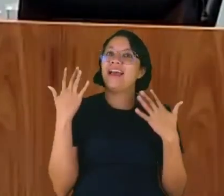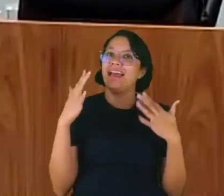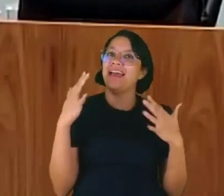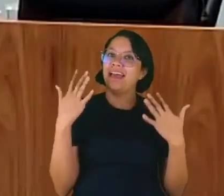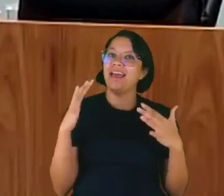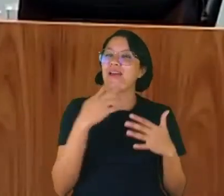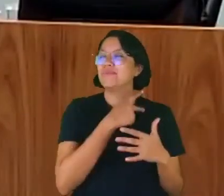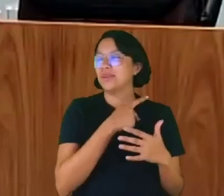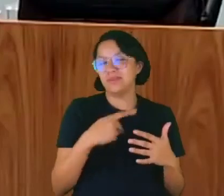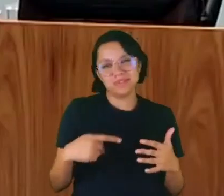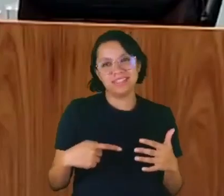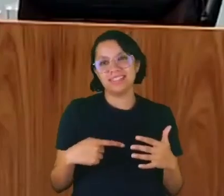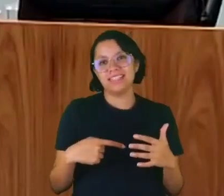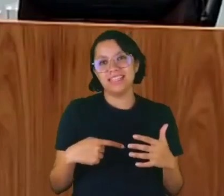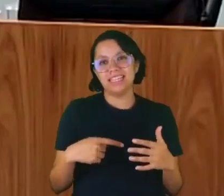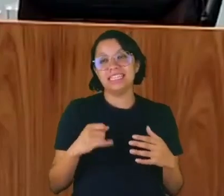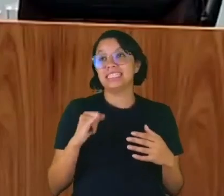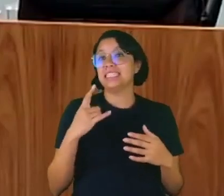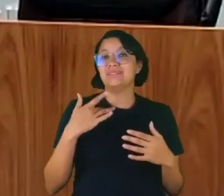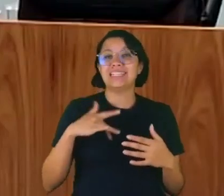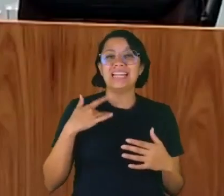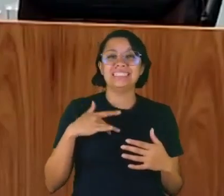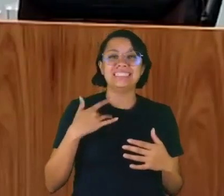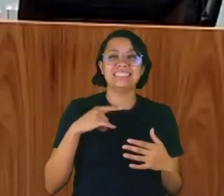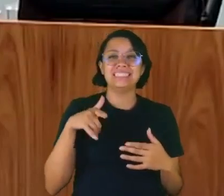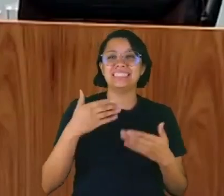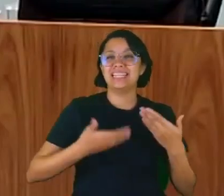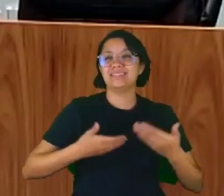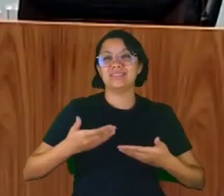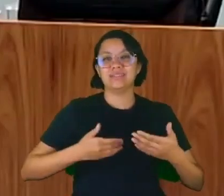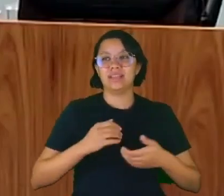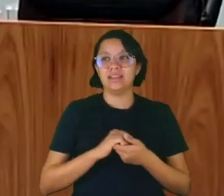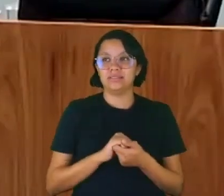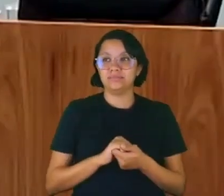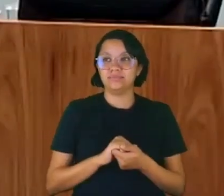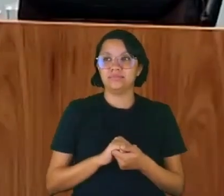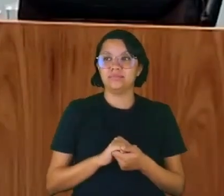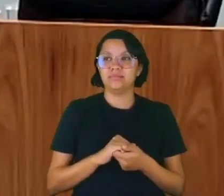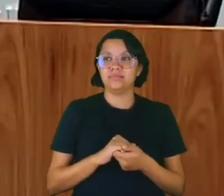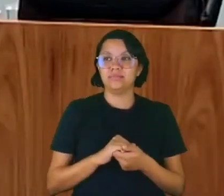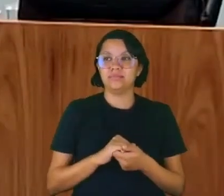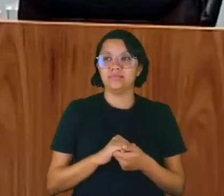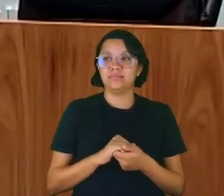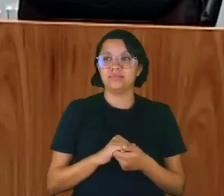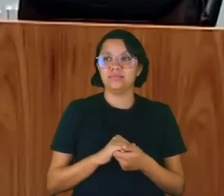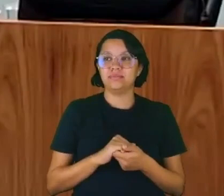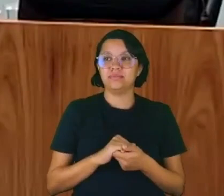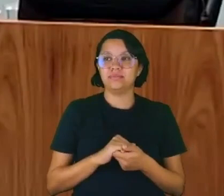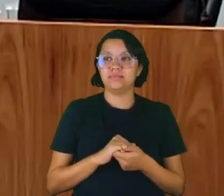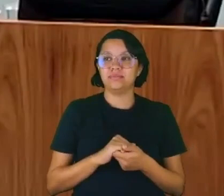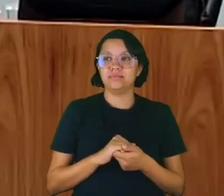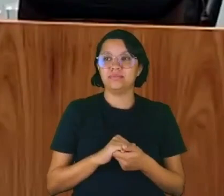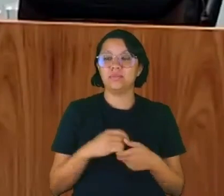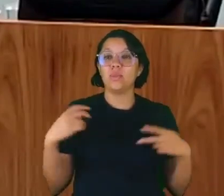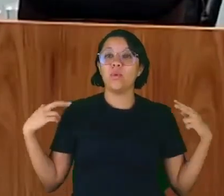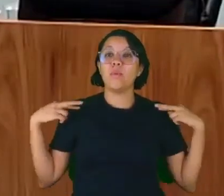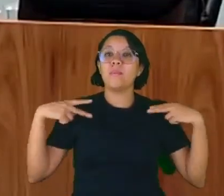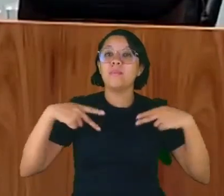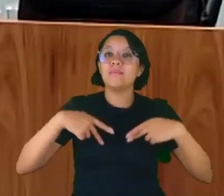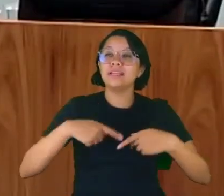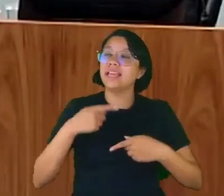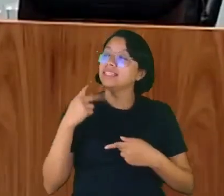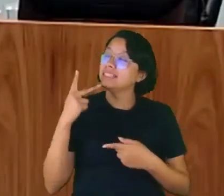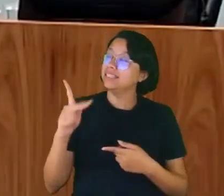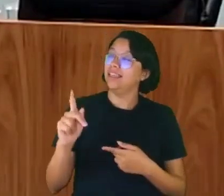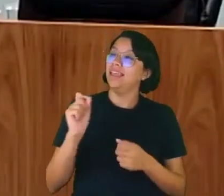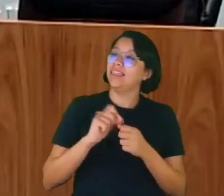viu? Parabéns, coitada dessa funcionária. Foi a humanidade dela. Aponta para a desembargadora Marisa Que Santos. fez